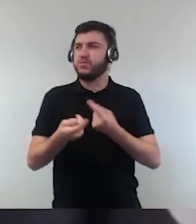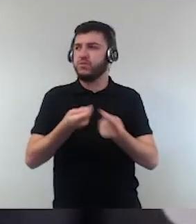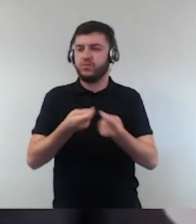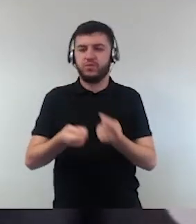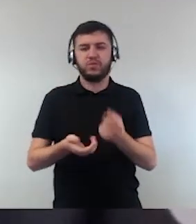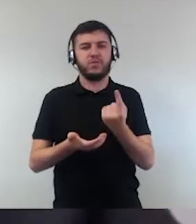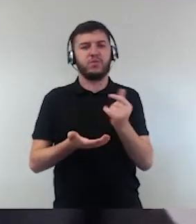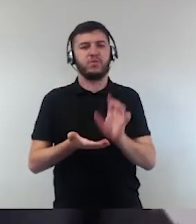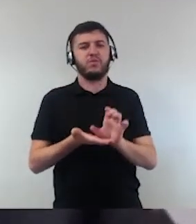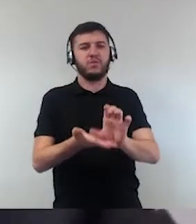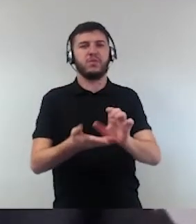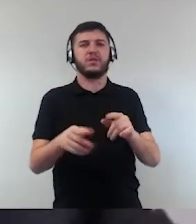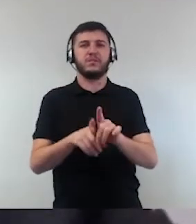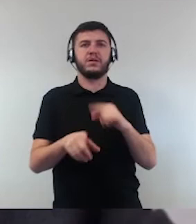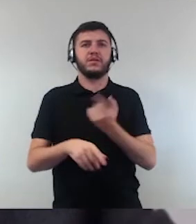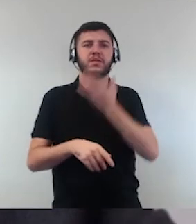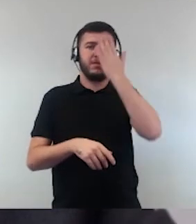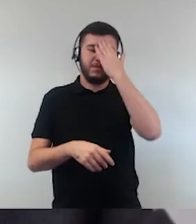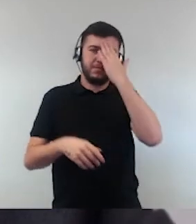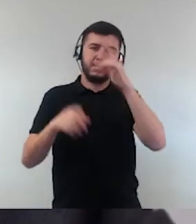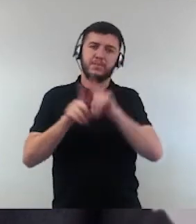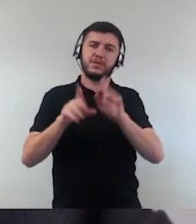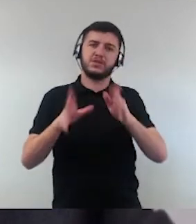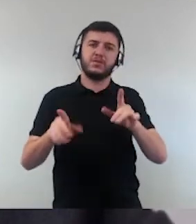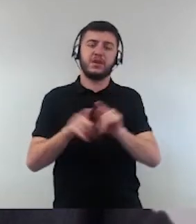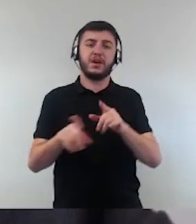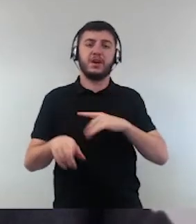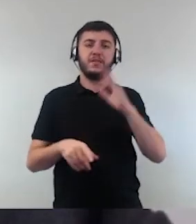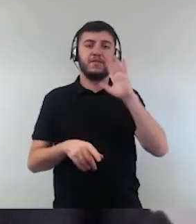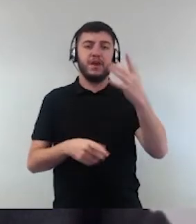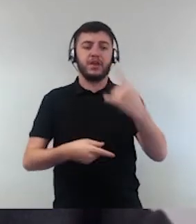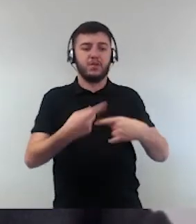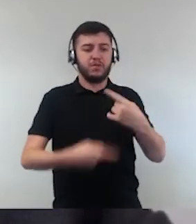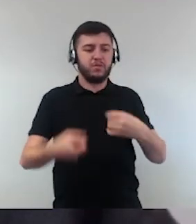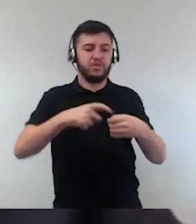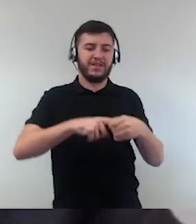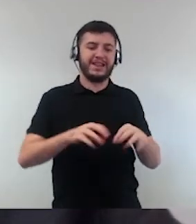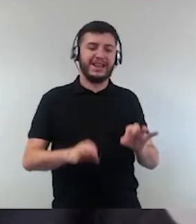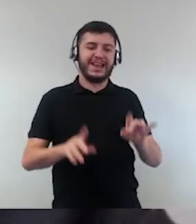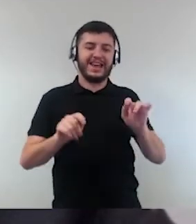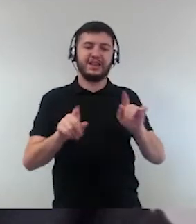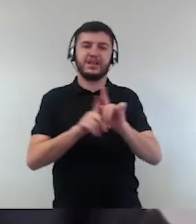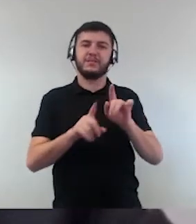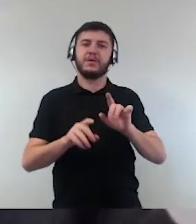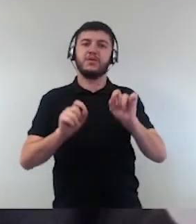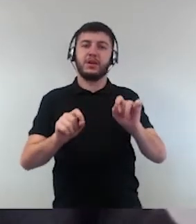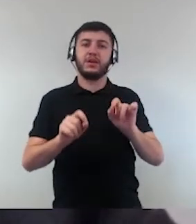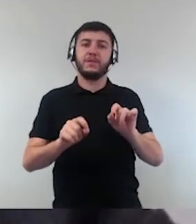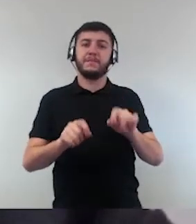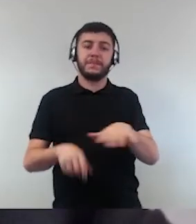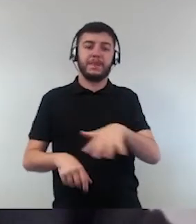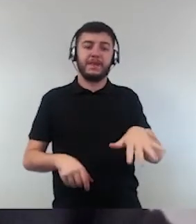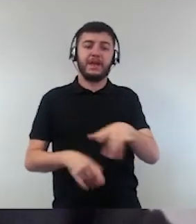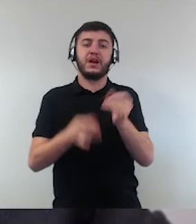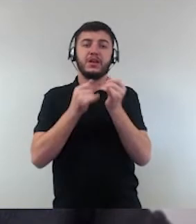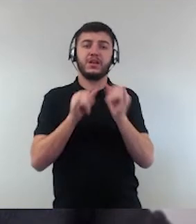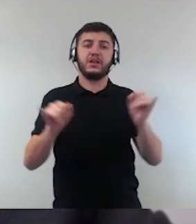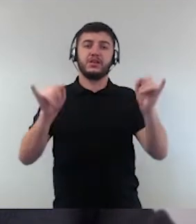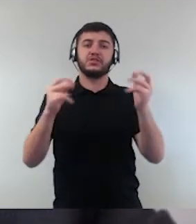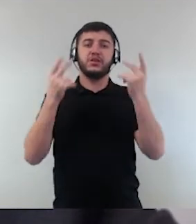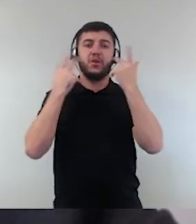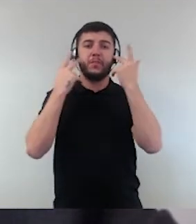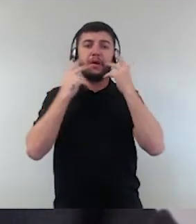né, ela não retroage. Então, que bom, né? Acho que o setor está seguro, os contratos já foram assinados, os valores estão sendo